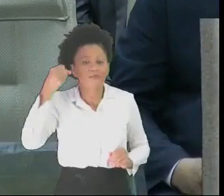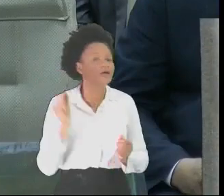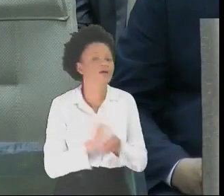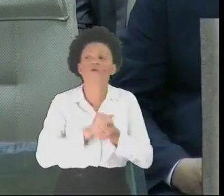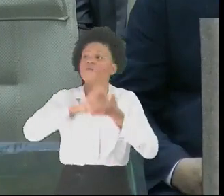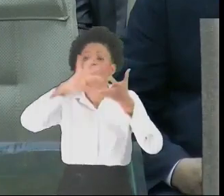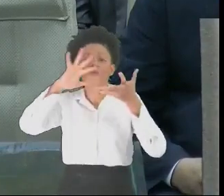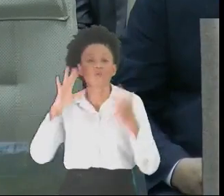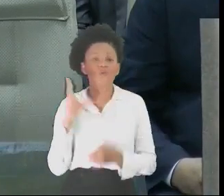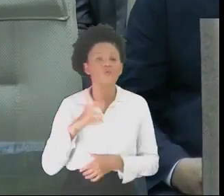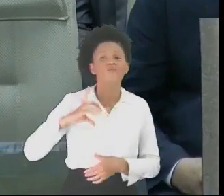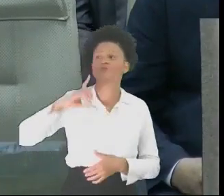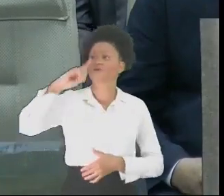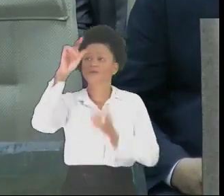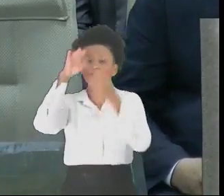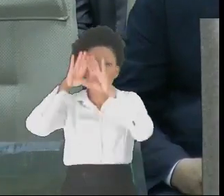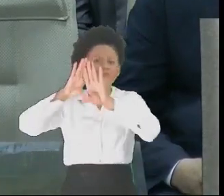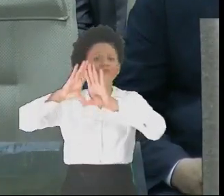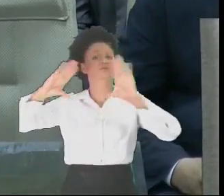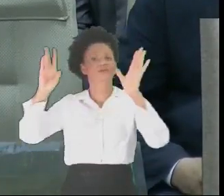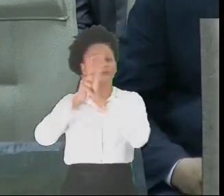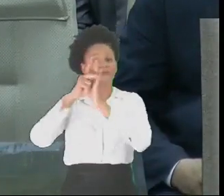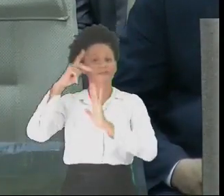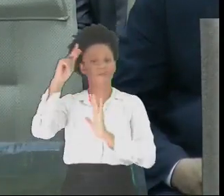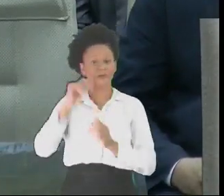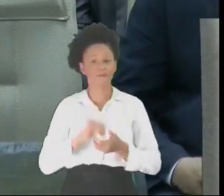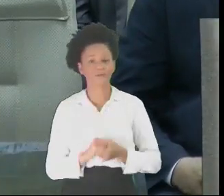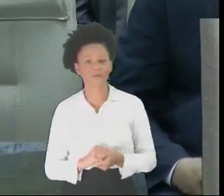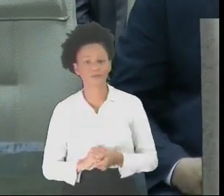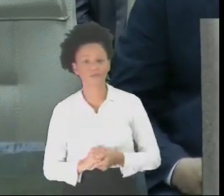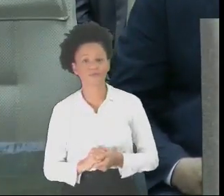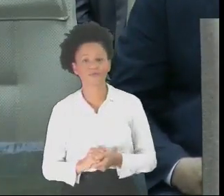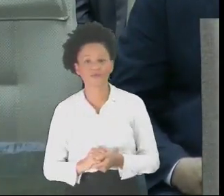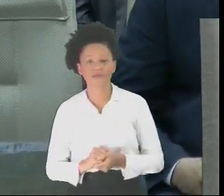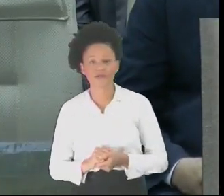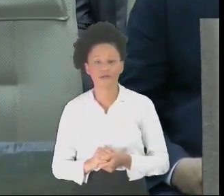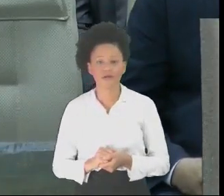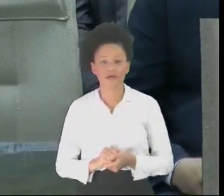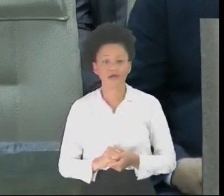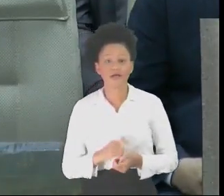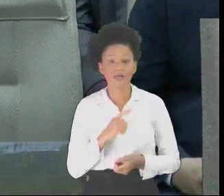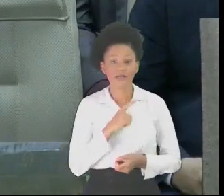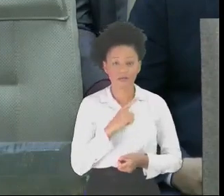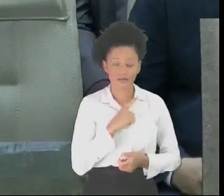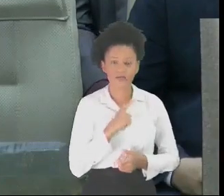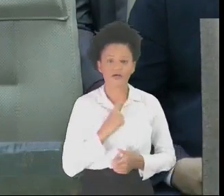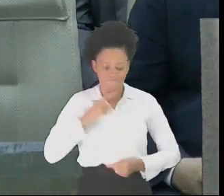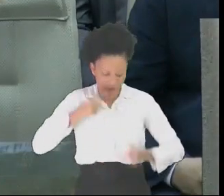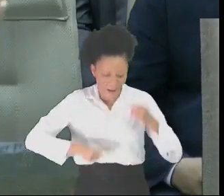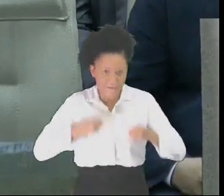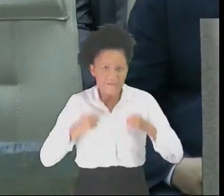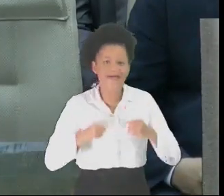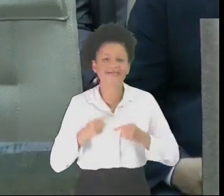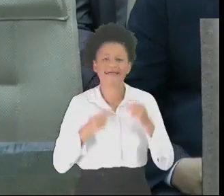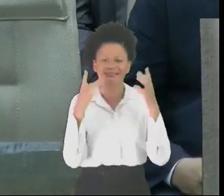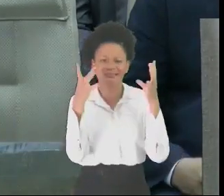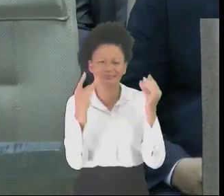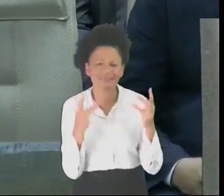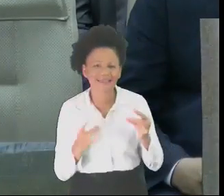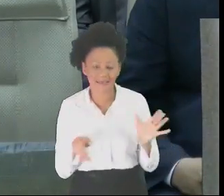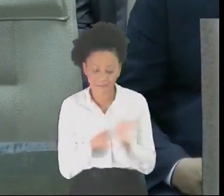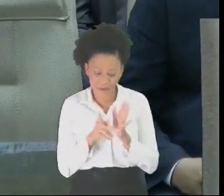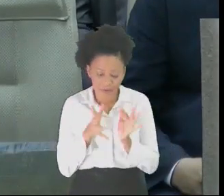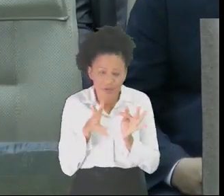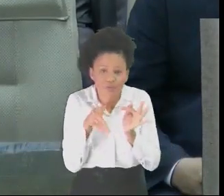Glória a Deus nas alturas celestiais. Existe uma disputa entre... Há muitos detalhes